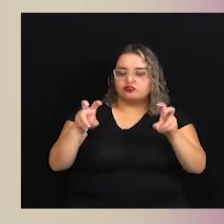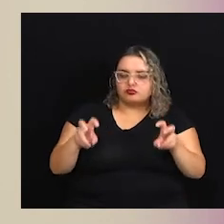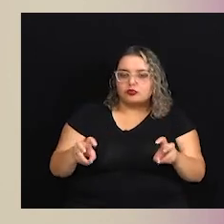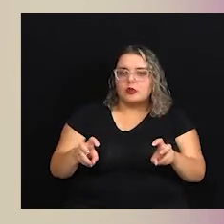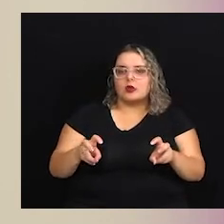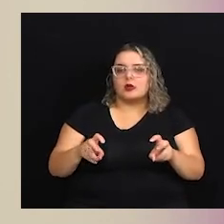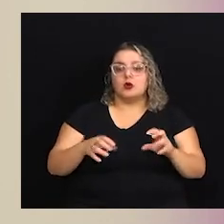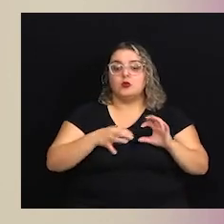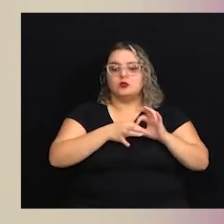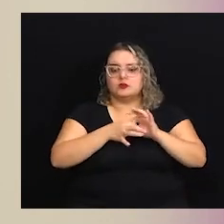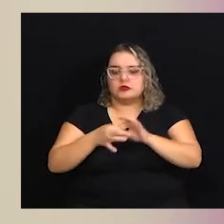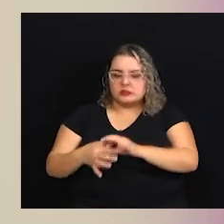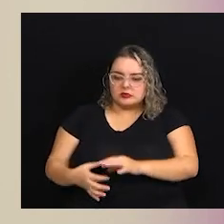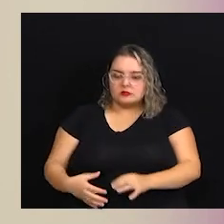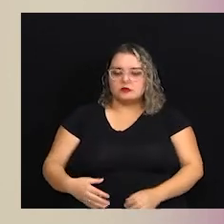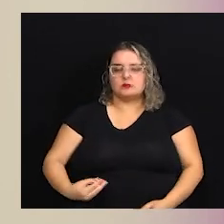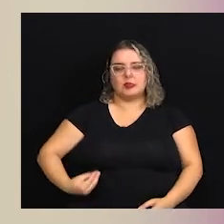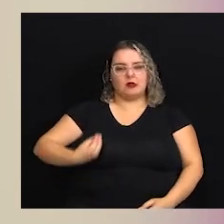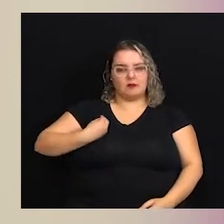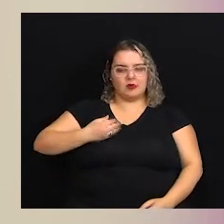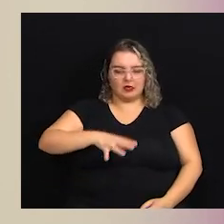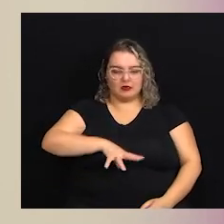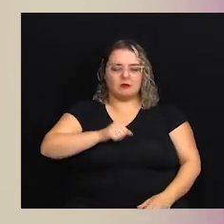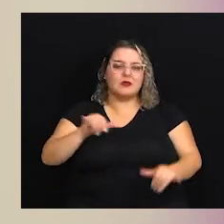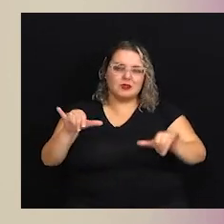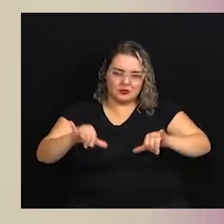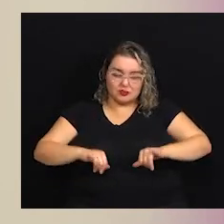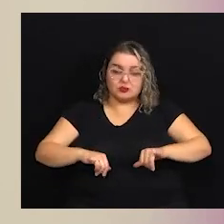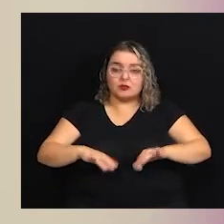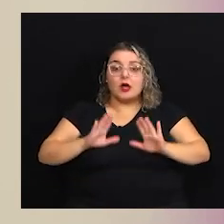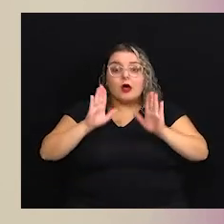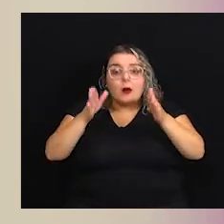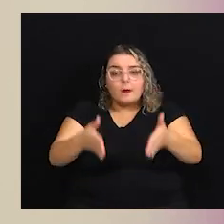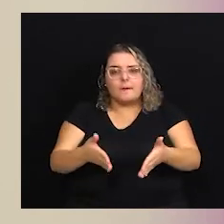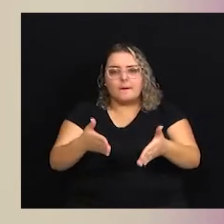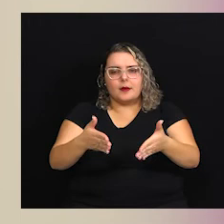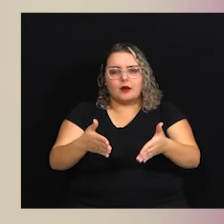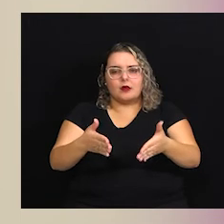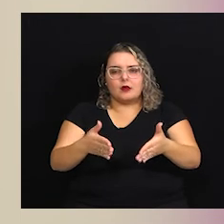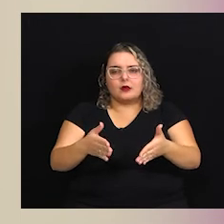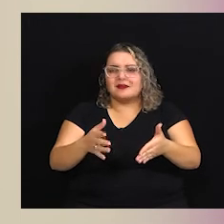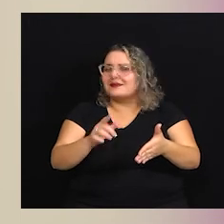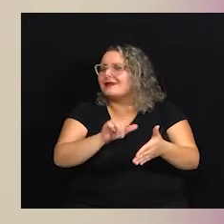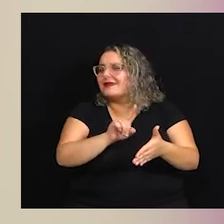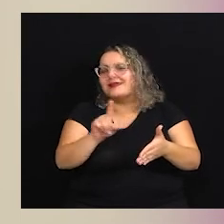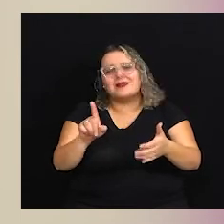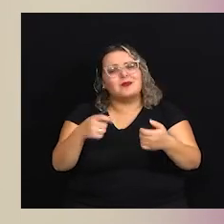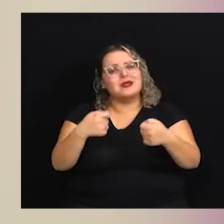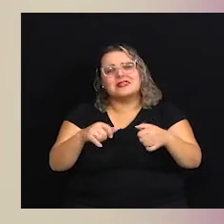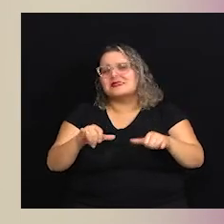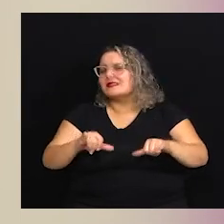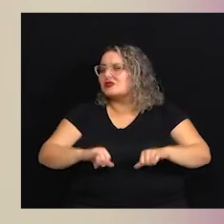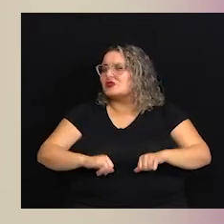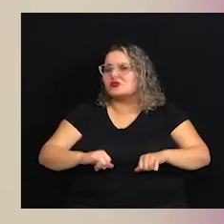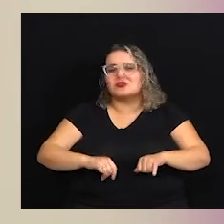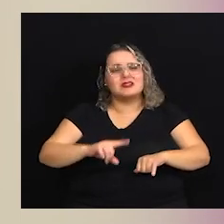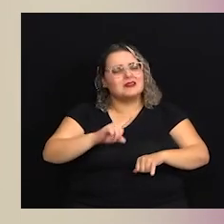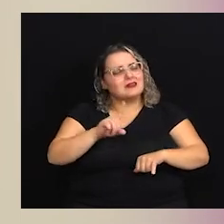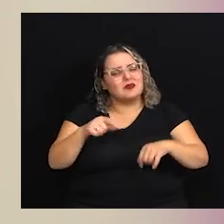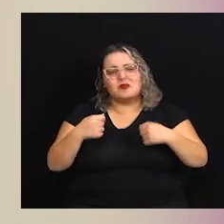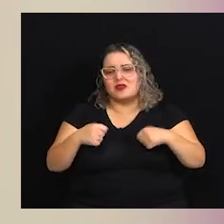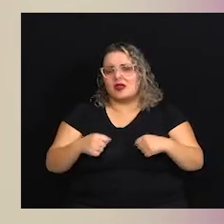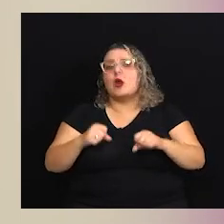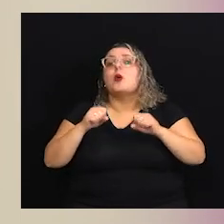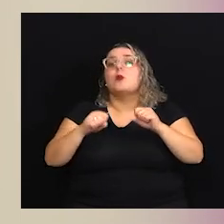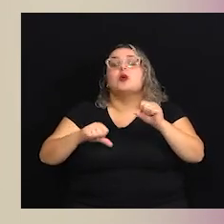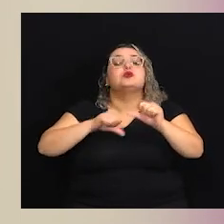nesse rol que eu chamo de ciclo da ruína da menopausa sofrendo, só traz para você uma coisa: você não tem que sofrer. Você